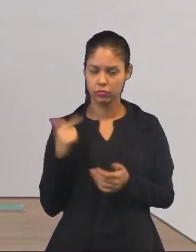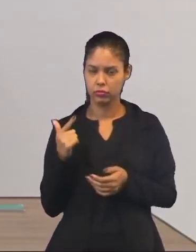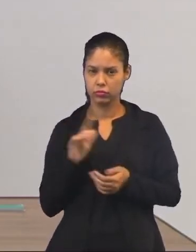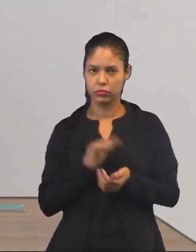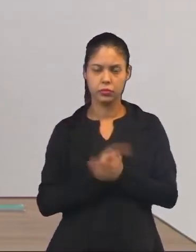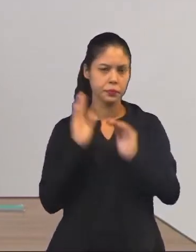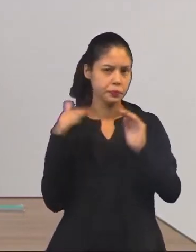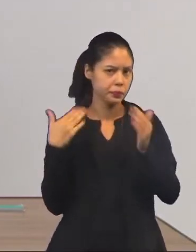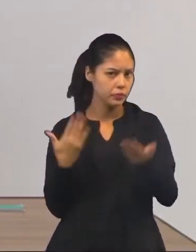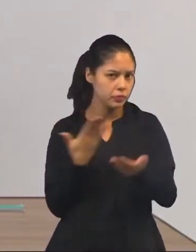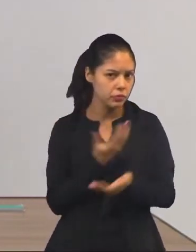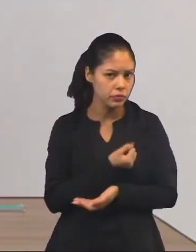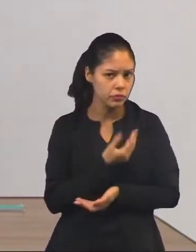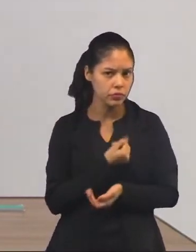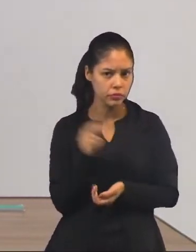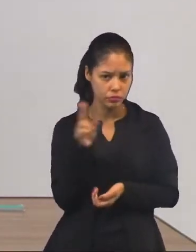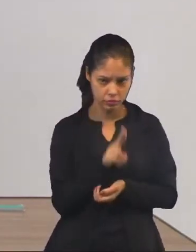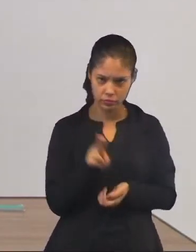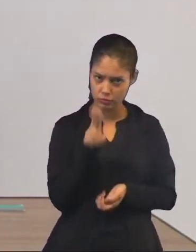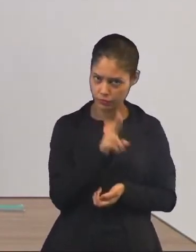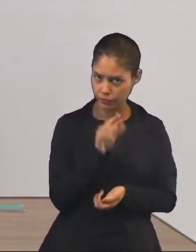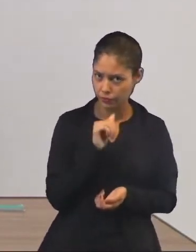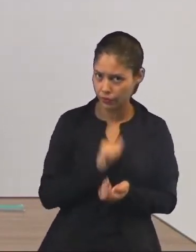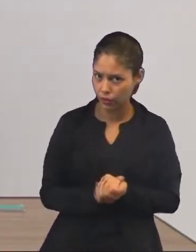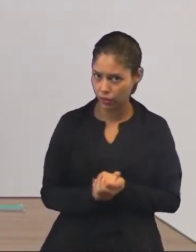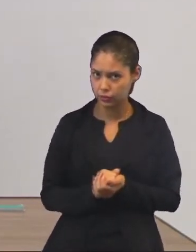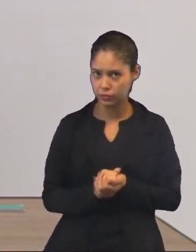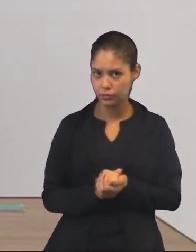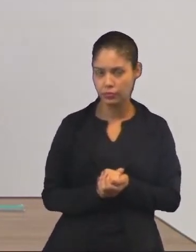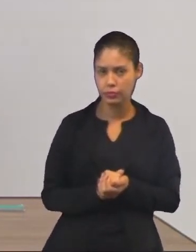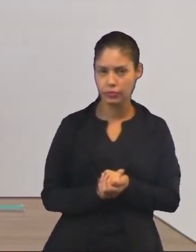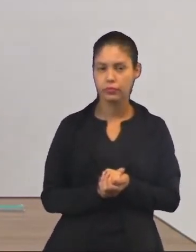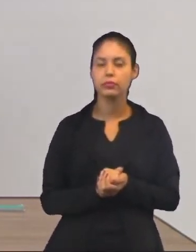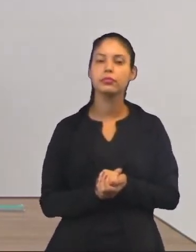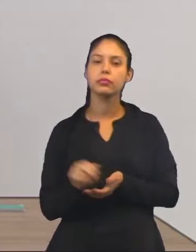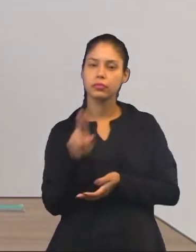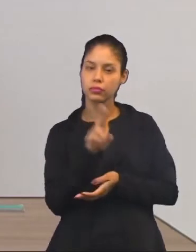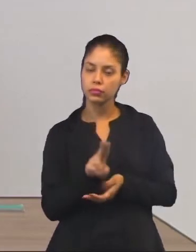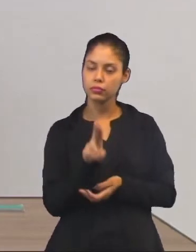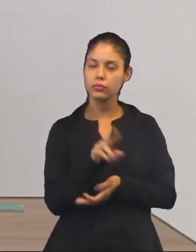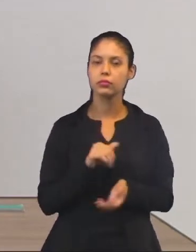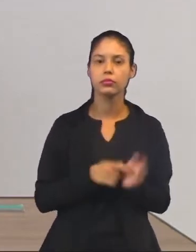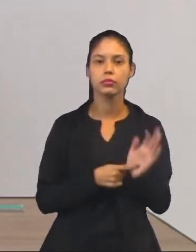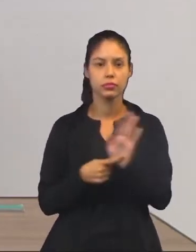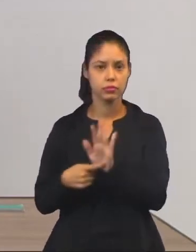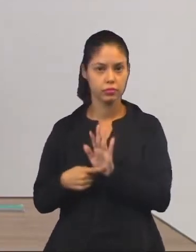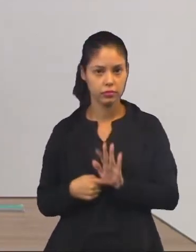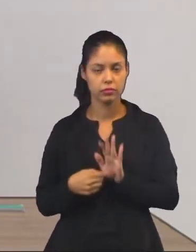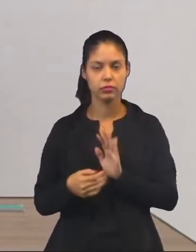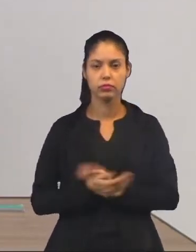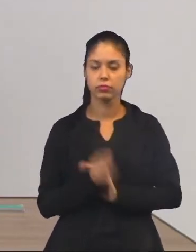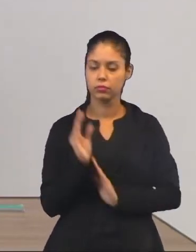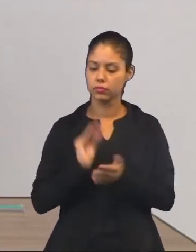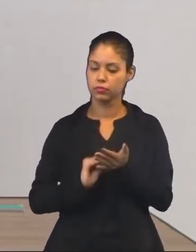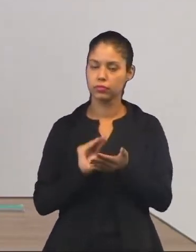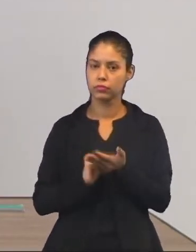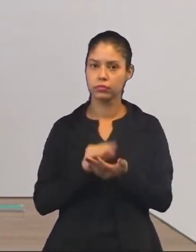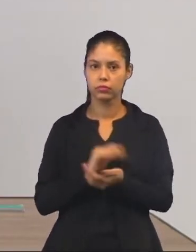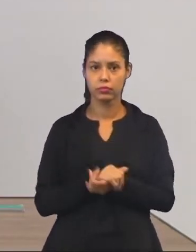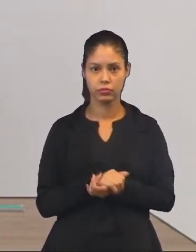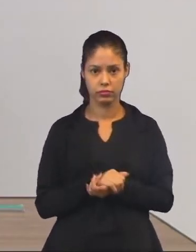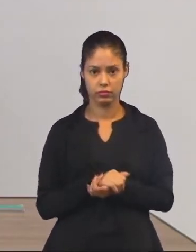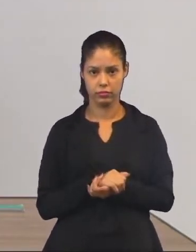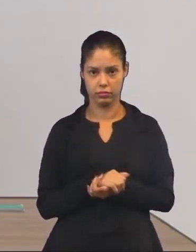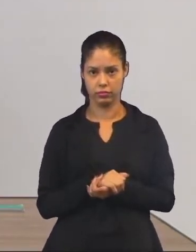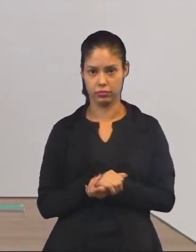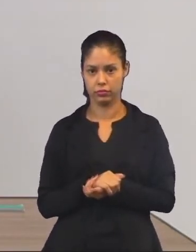unidade, qual é o número que nós utilizamos, o algarismo que nós vamos utilizar para representar essa falta de existência de